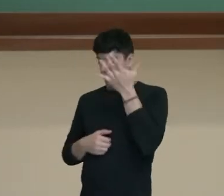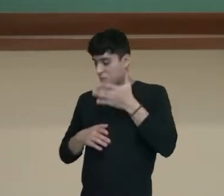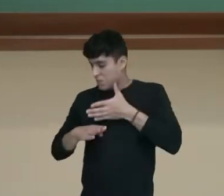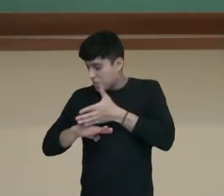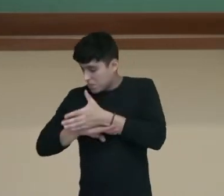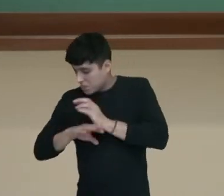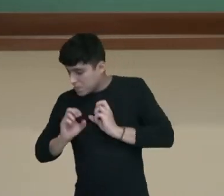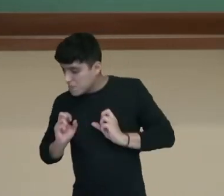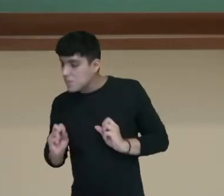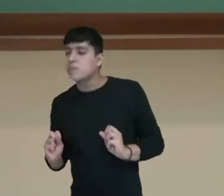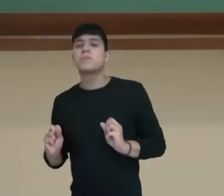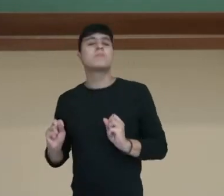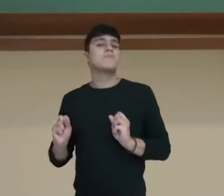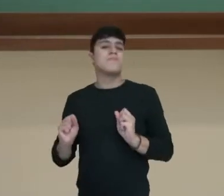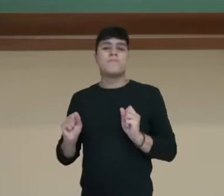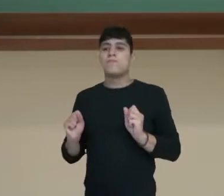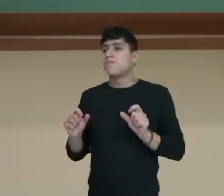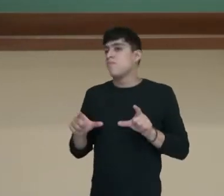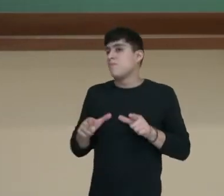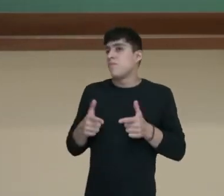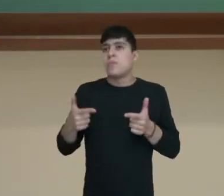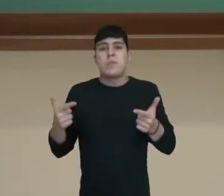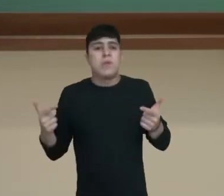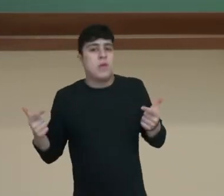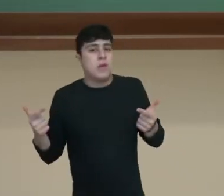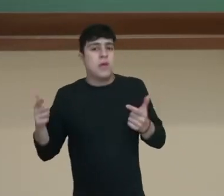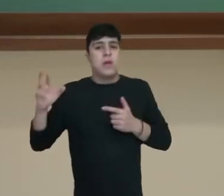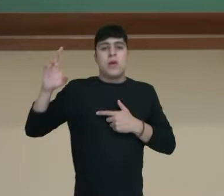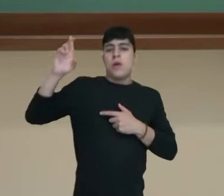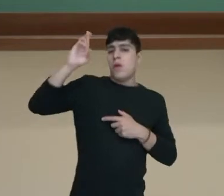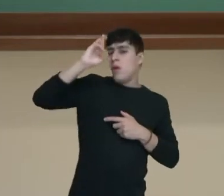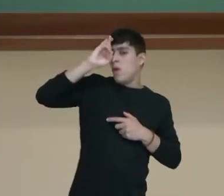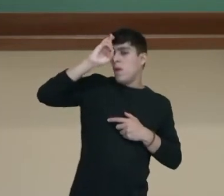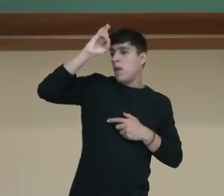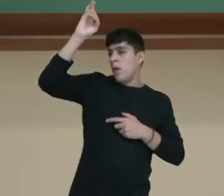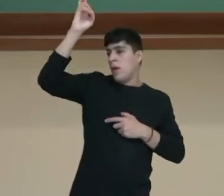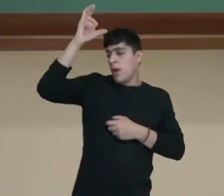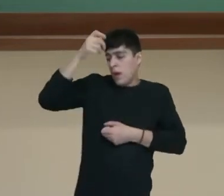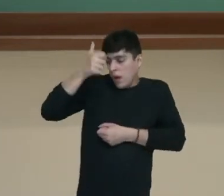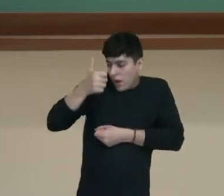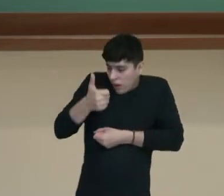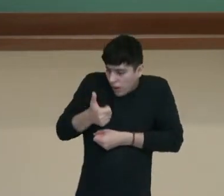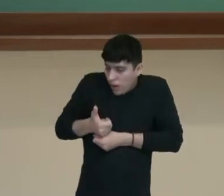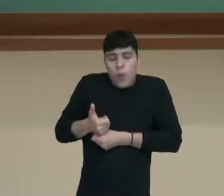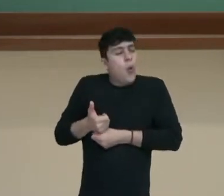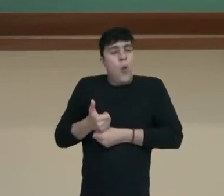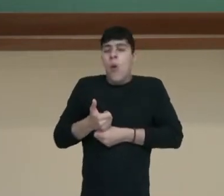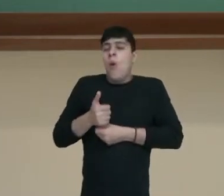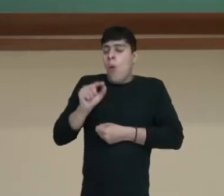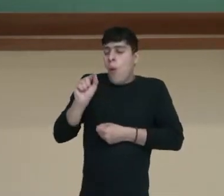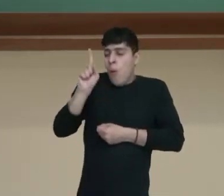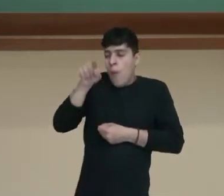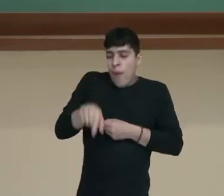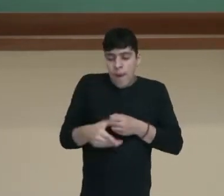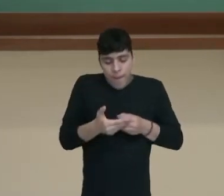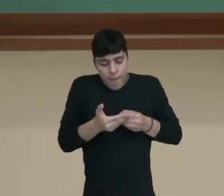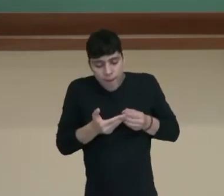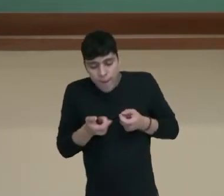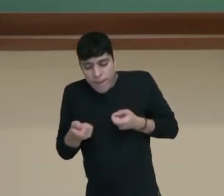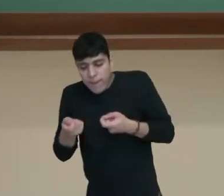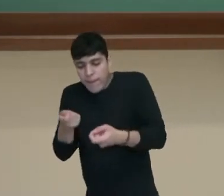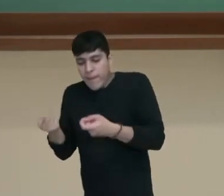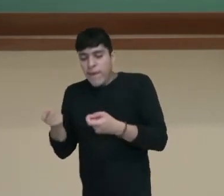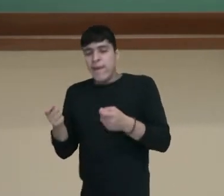né? Não tem um dono específico, né? É nosso, é mantido pelo Estado, e do que é